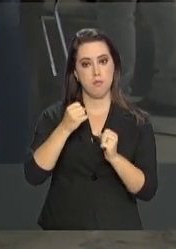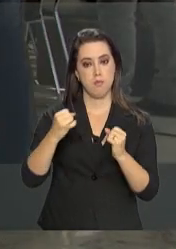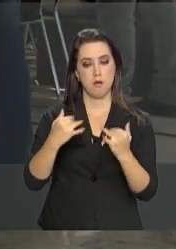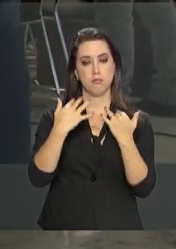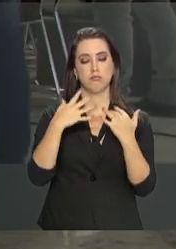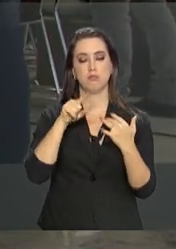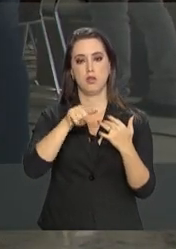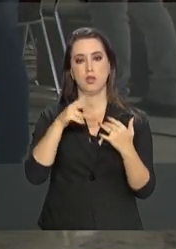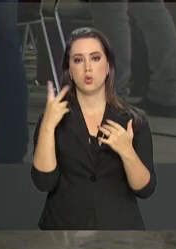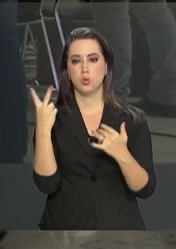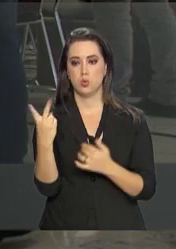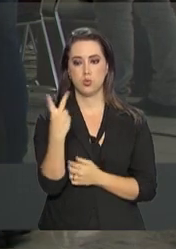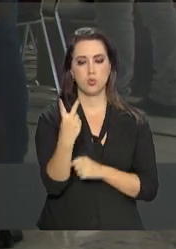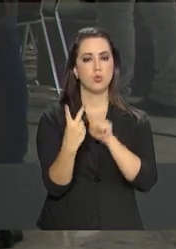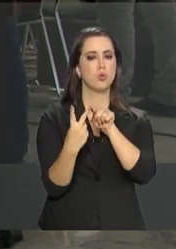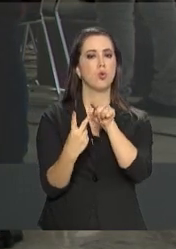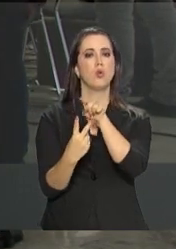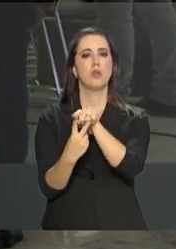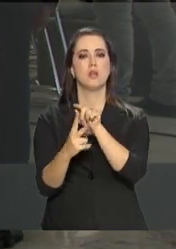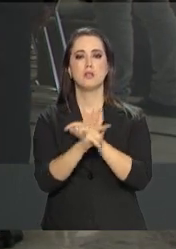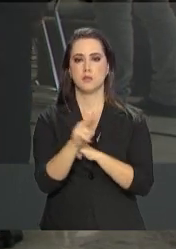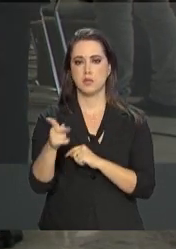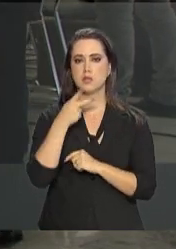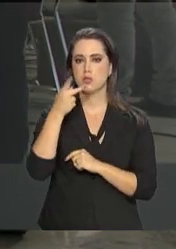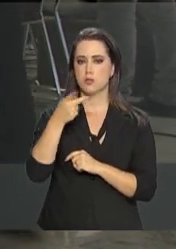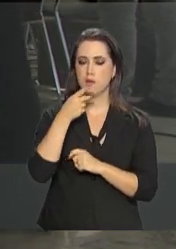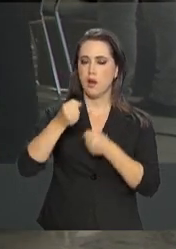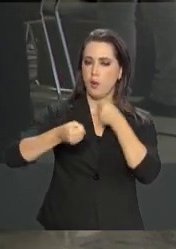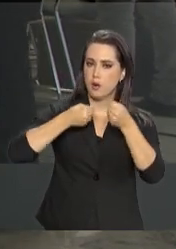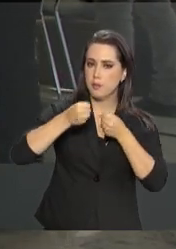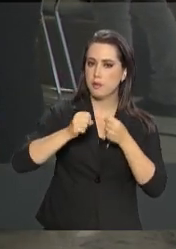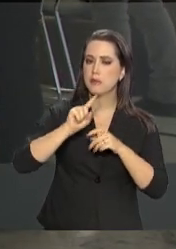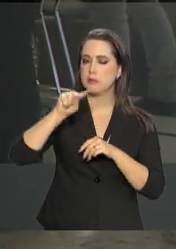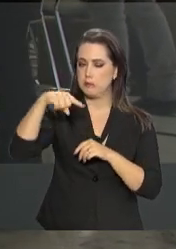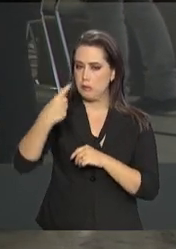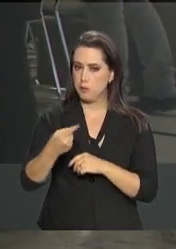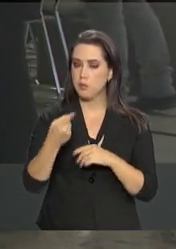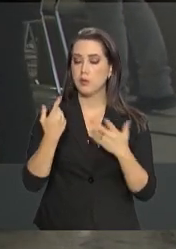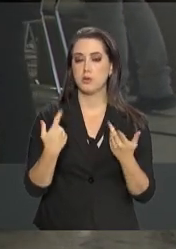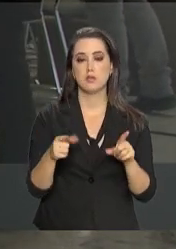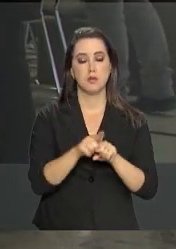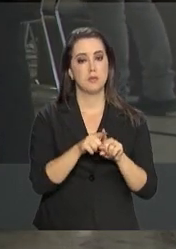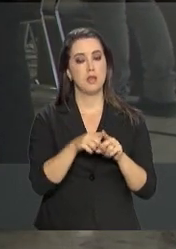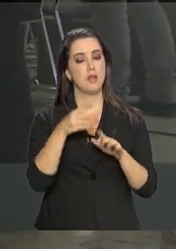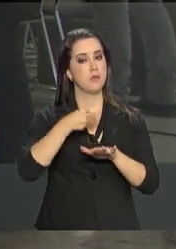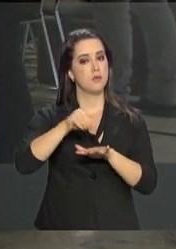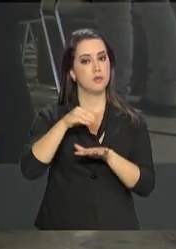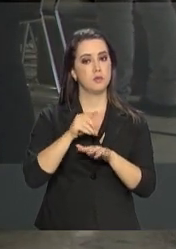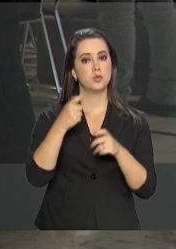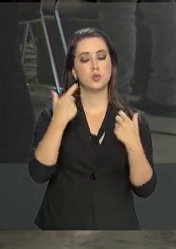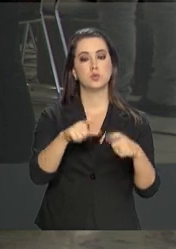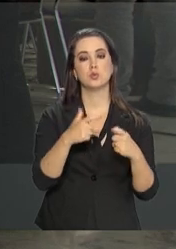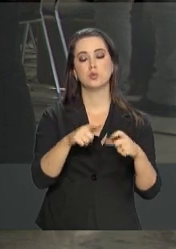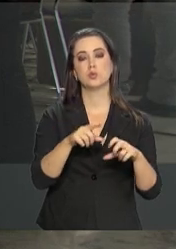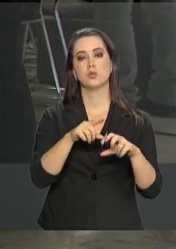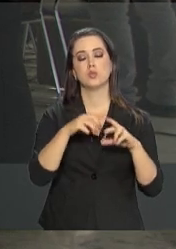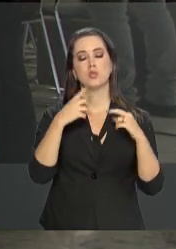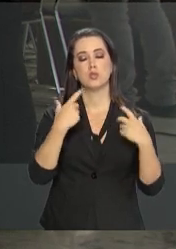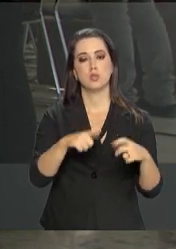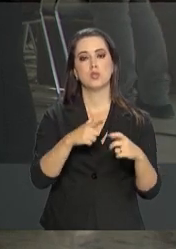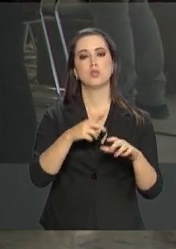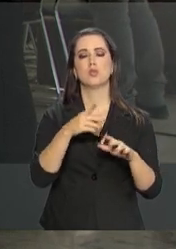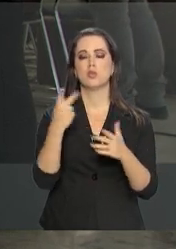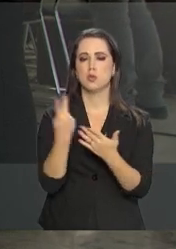ali atrás, portanto, os dois devem falar com a imprensa daqui a pouco. Nós também tivemos a informação de que lá no gabinete presidencial, onde está